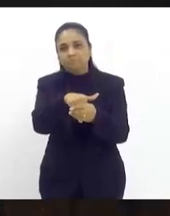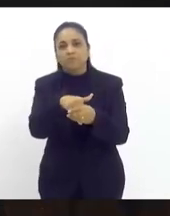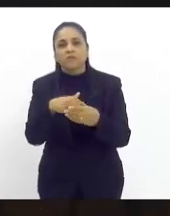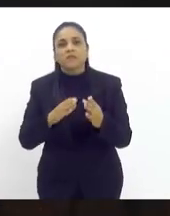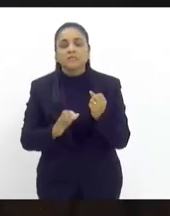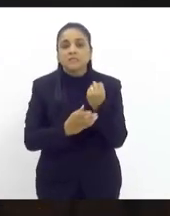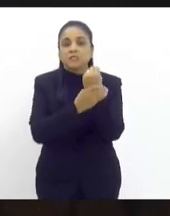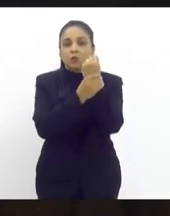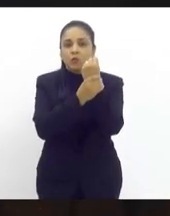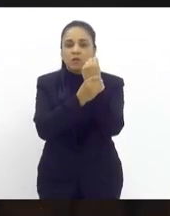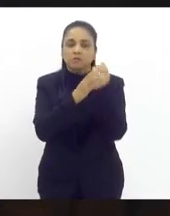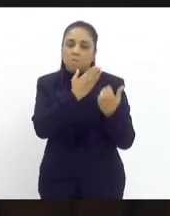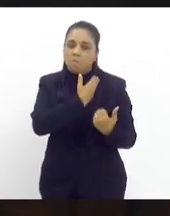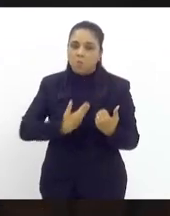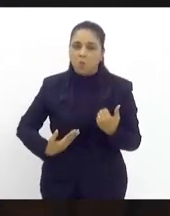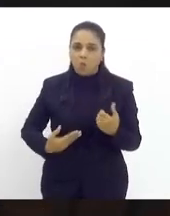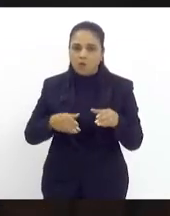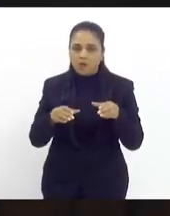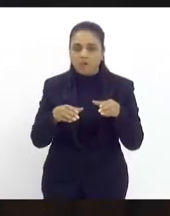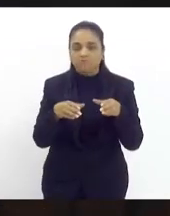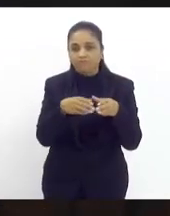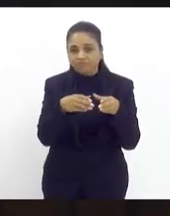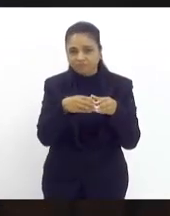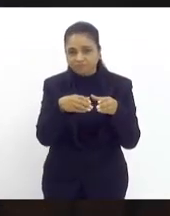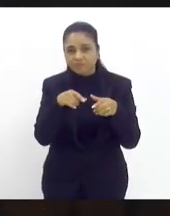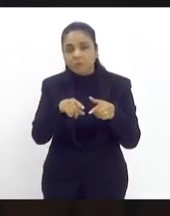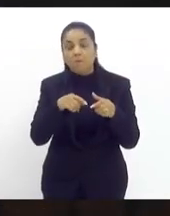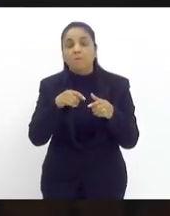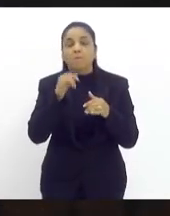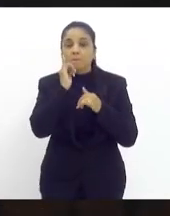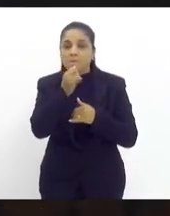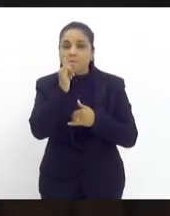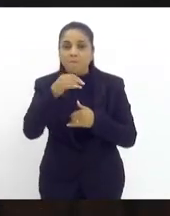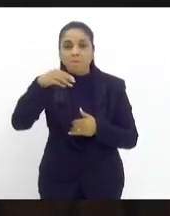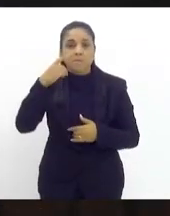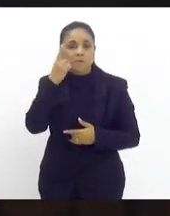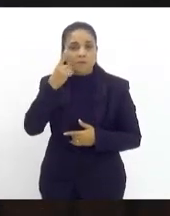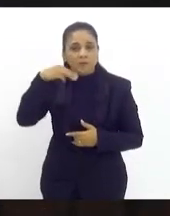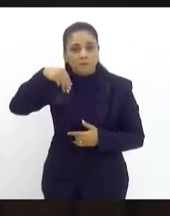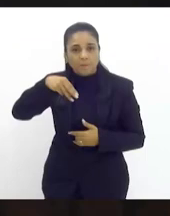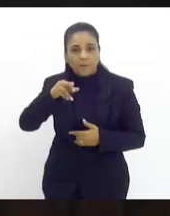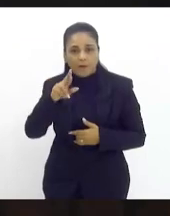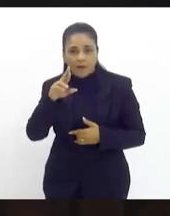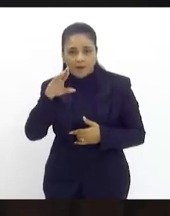de Segurança Pública é assuntos de polícia Deputado Márcio Gualberto